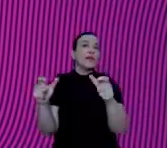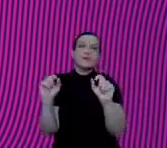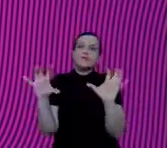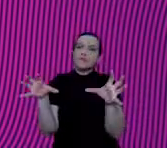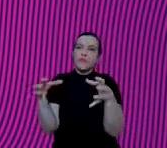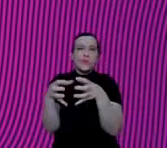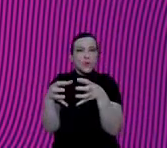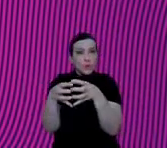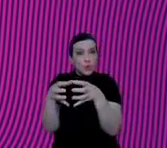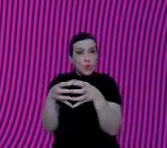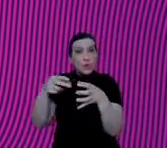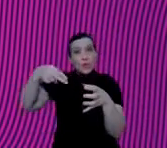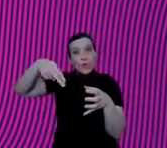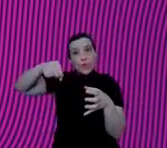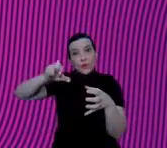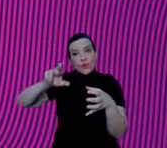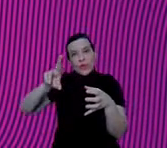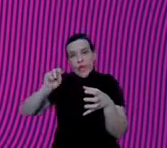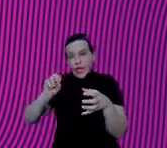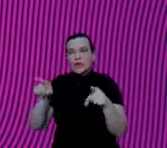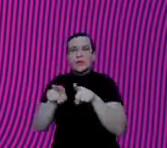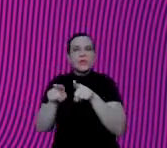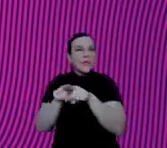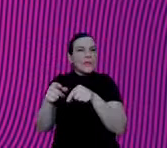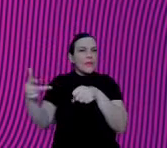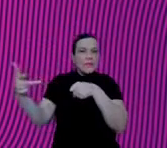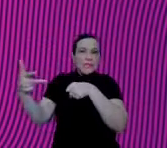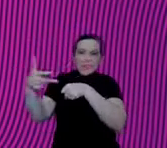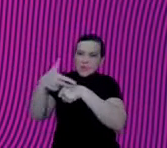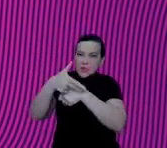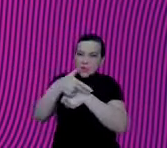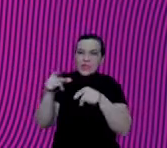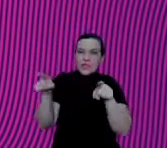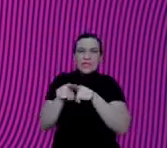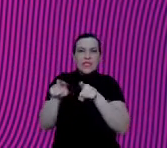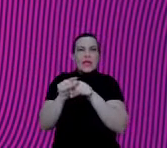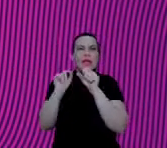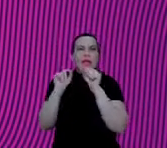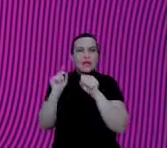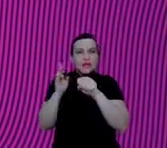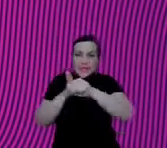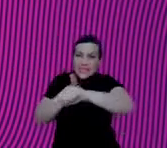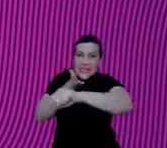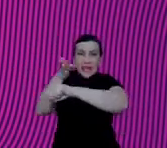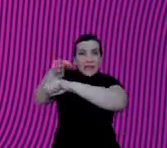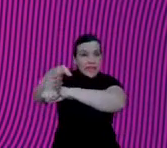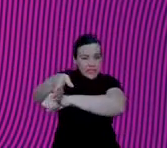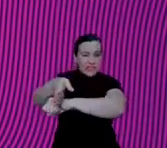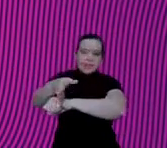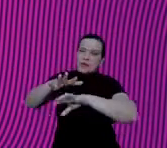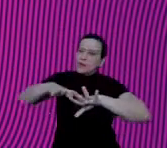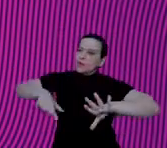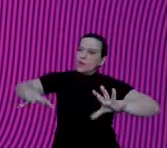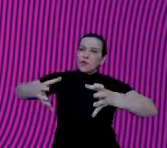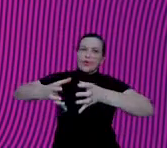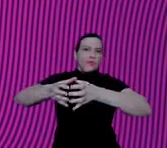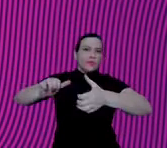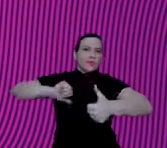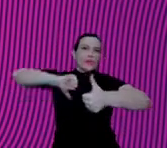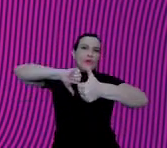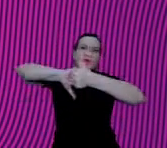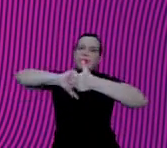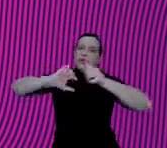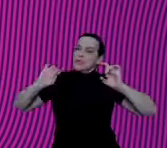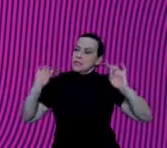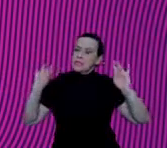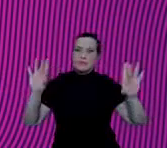neurologia, neurocirurgia e neurointervenção também de altíssimo nível, E no mesmo nível está